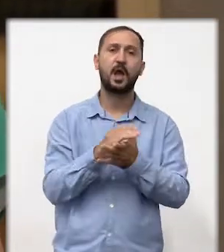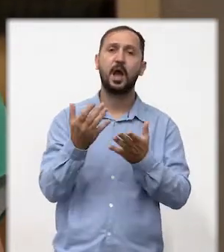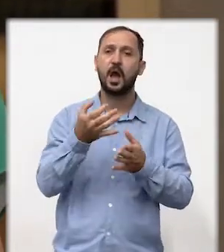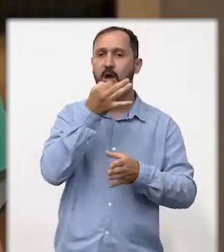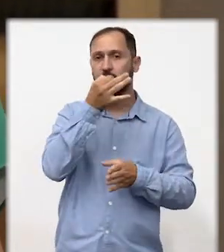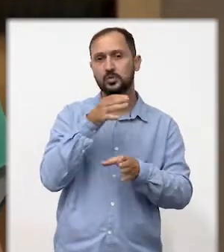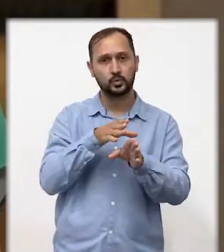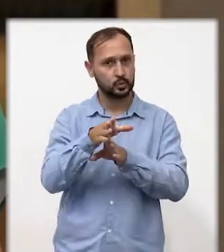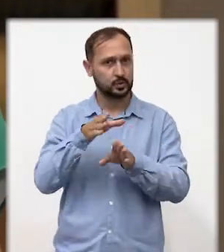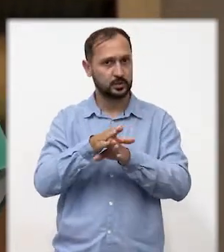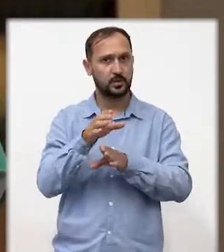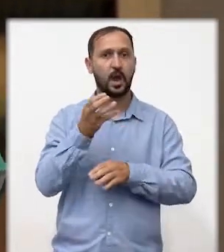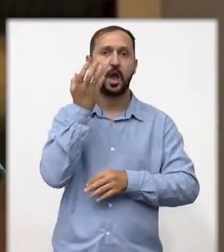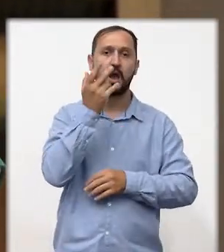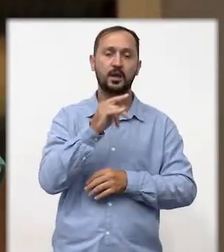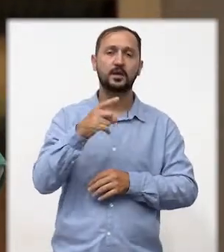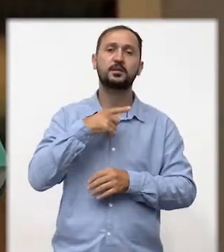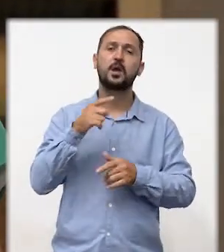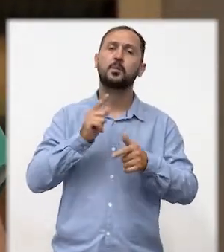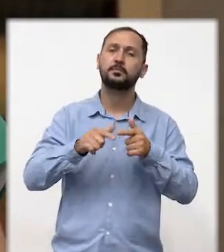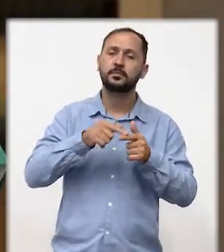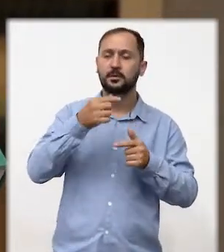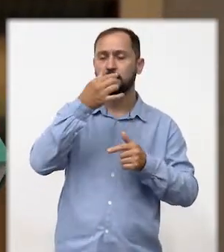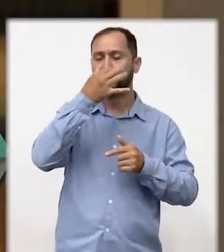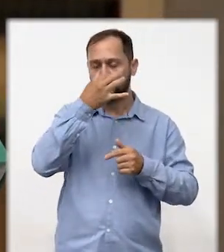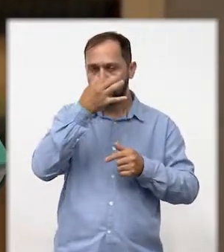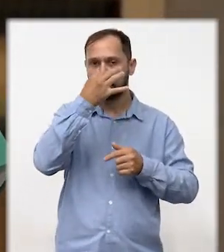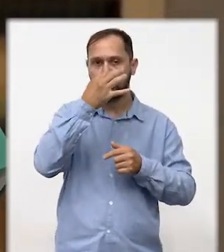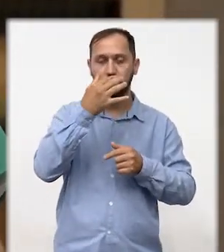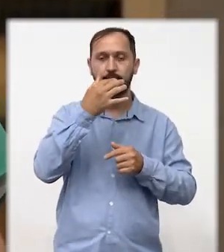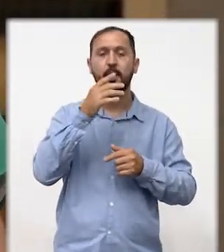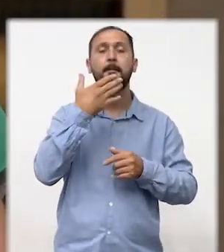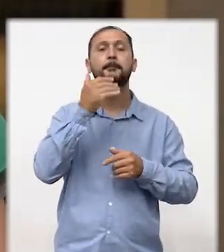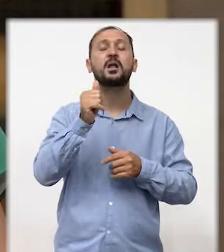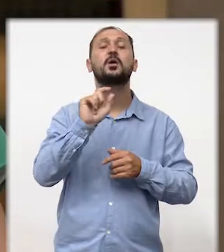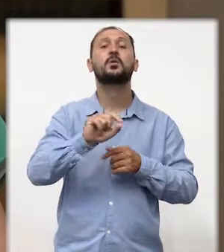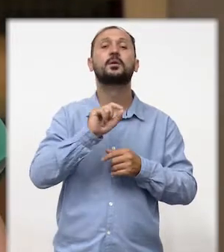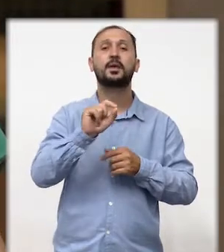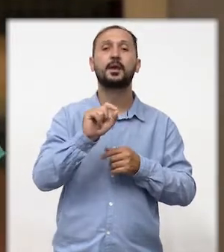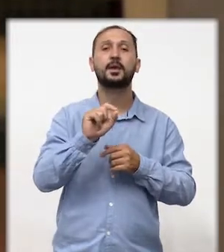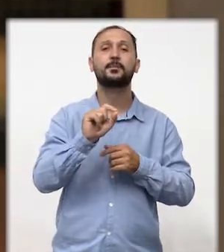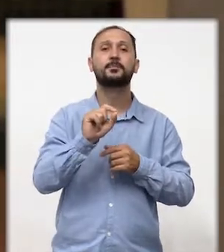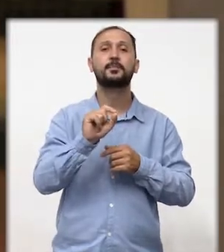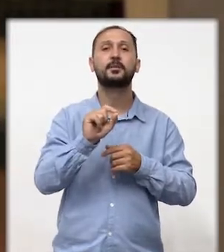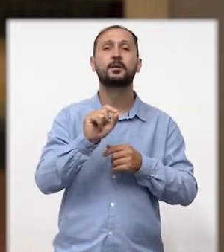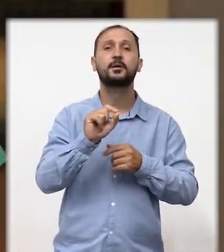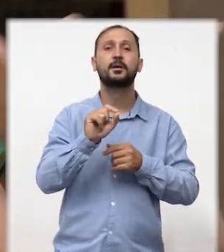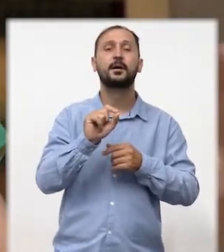Então, a dica a criança tem algum sintoma respiratório, gripe, o interessante é não levar